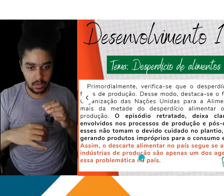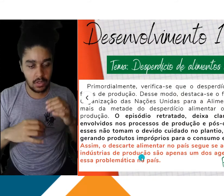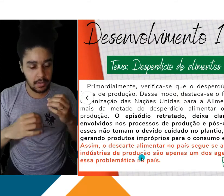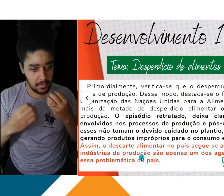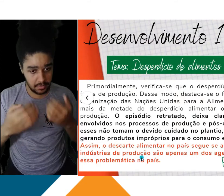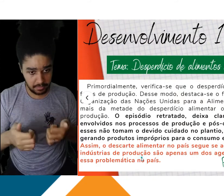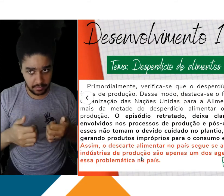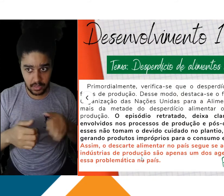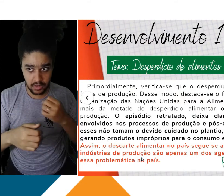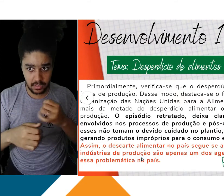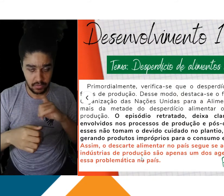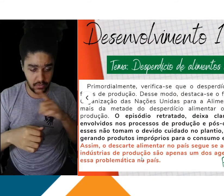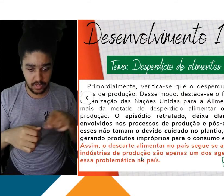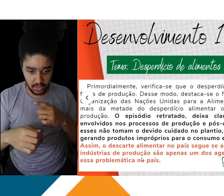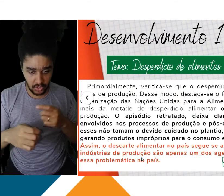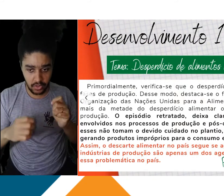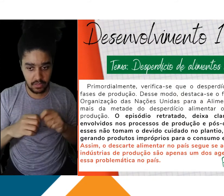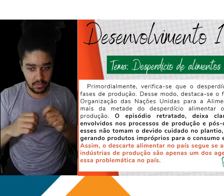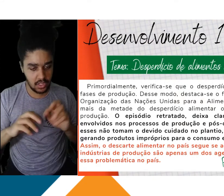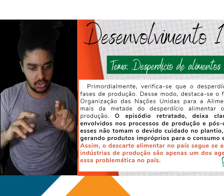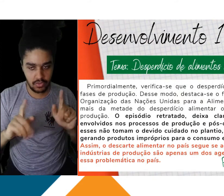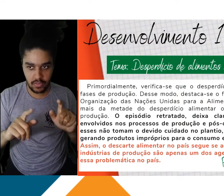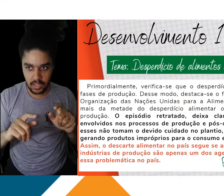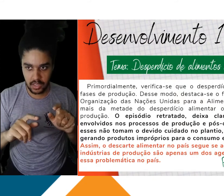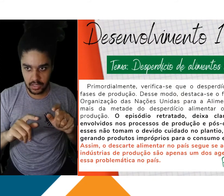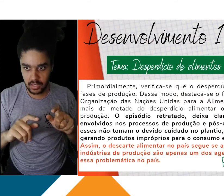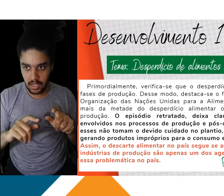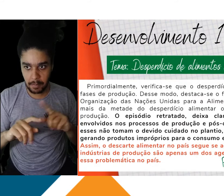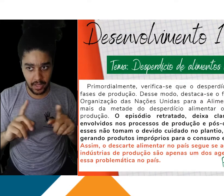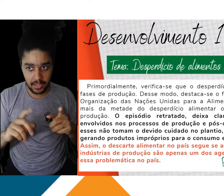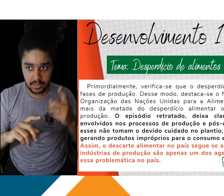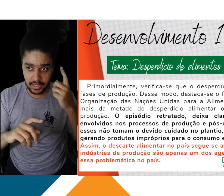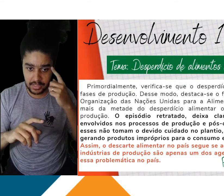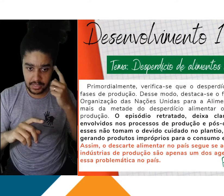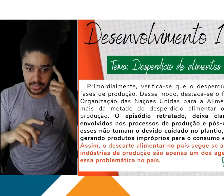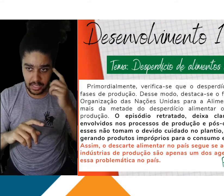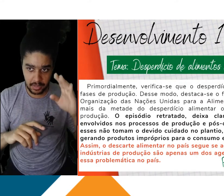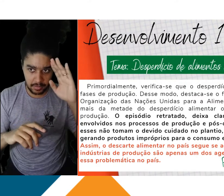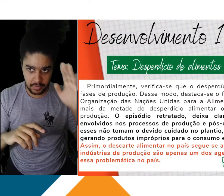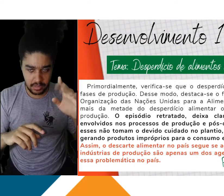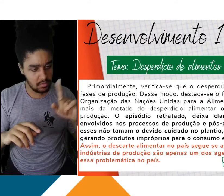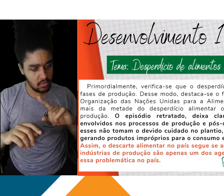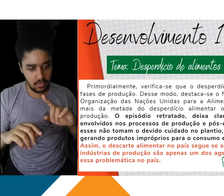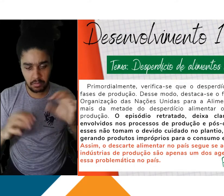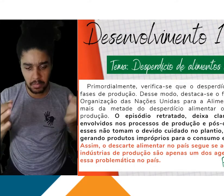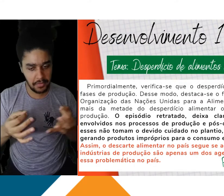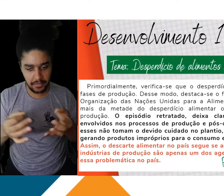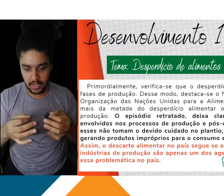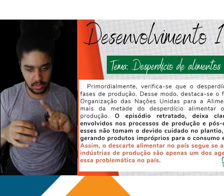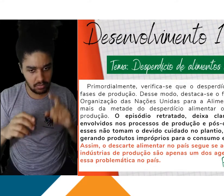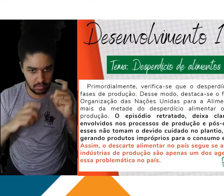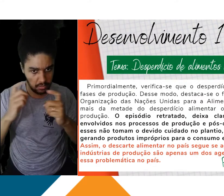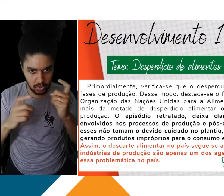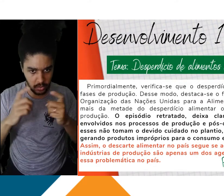consequências do meu problema. Tudo bem? Se você fez diferente, mas conseguiu alinhar a ideia principal do tópico frasal, está